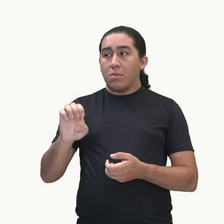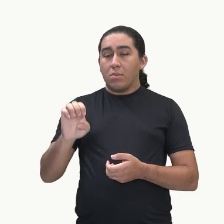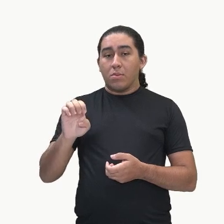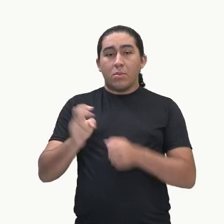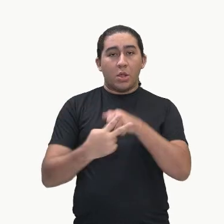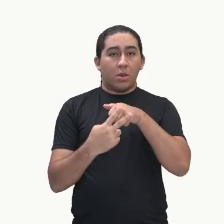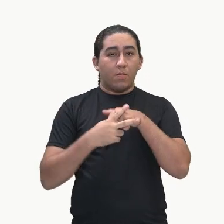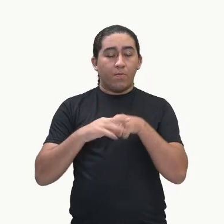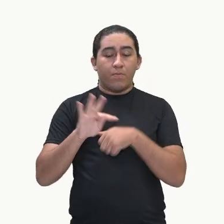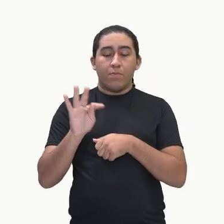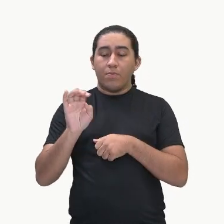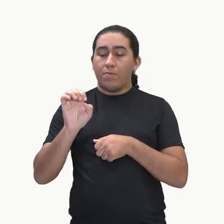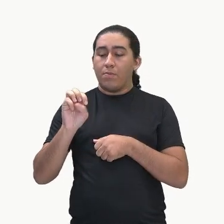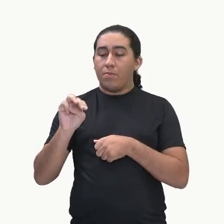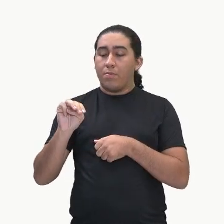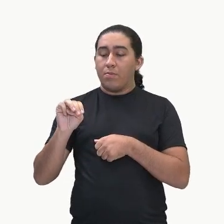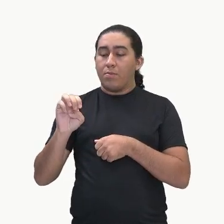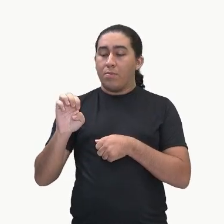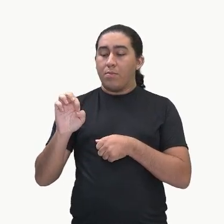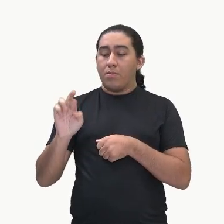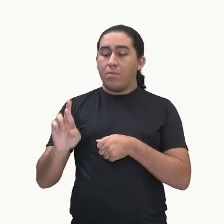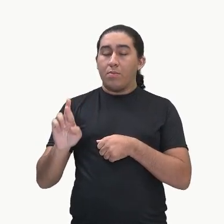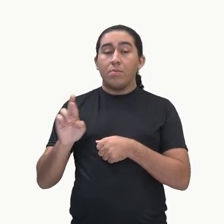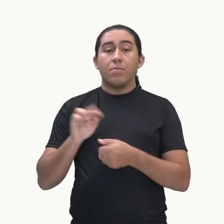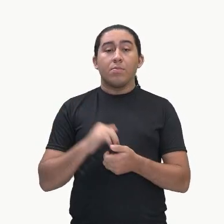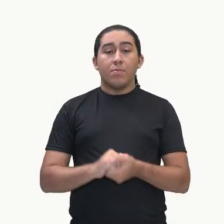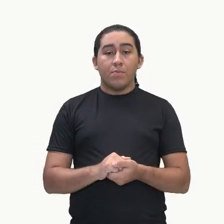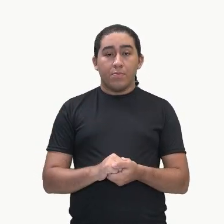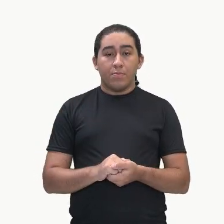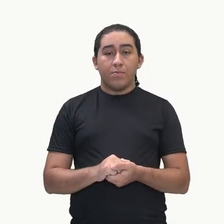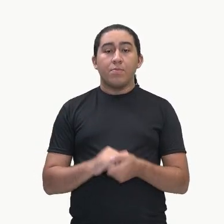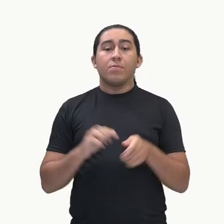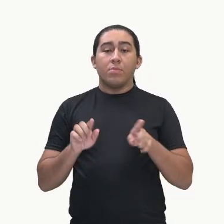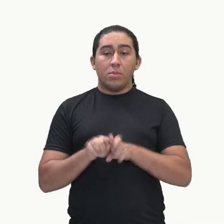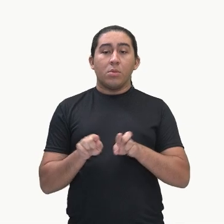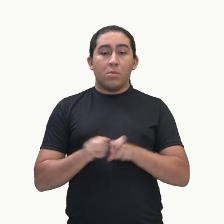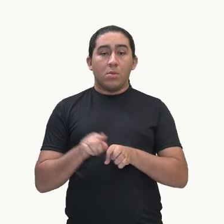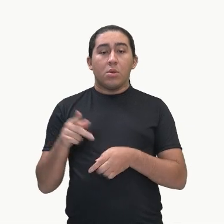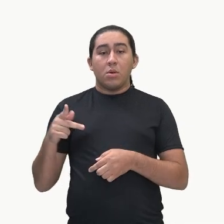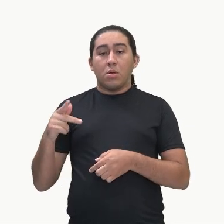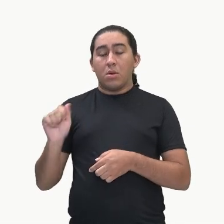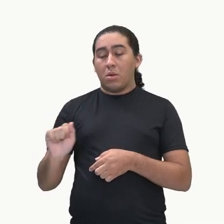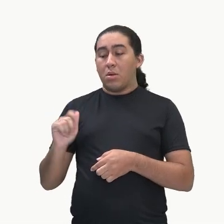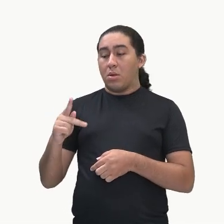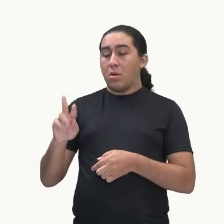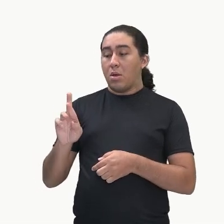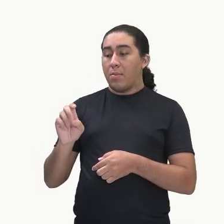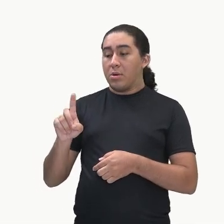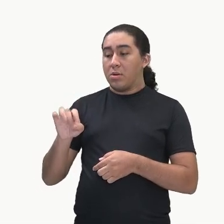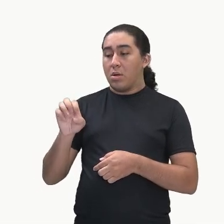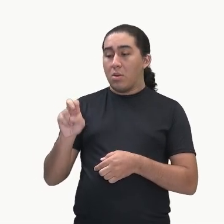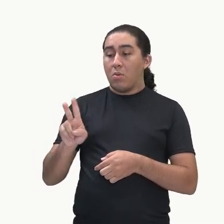Tem e aprendeu também são verbos, né?